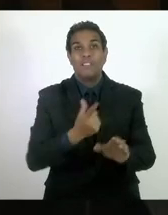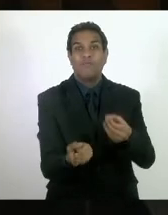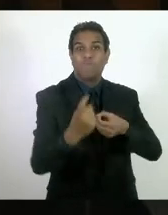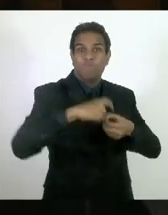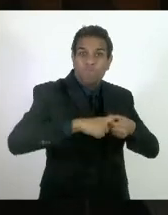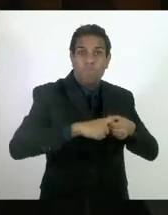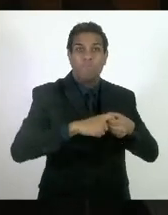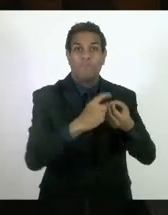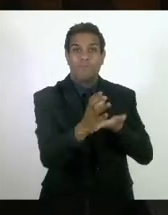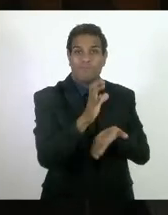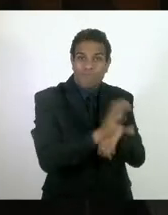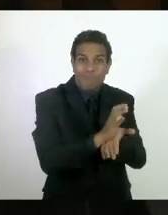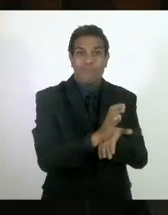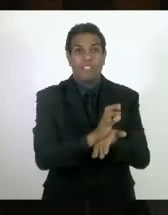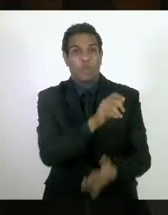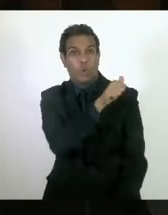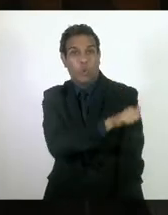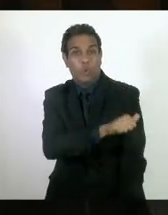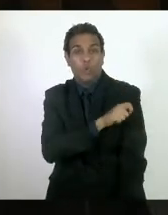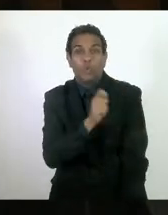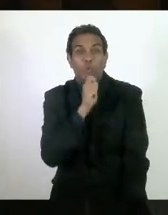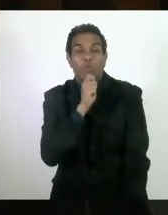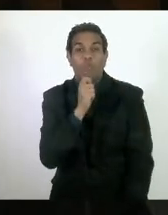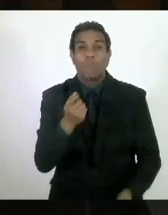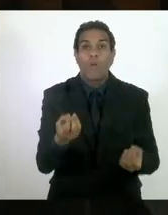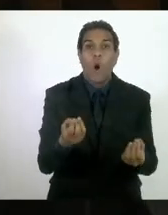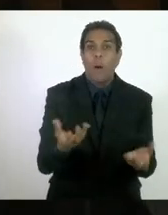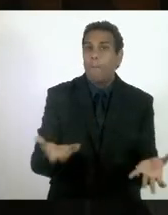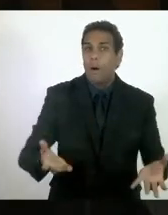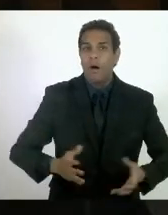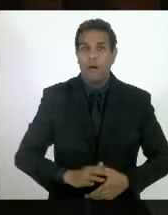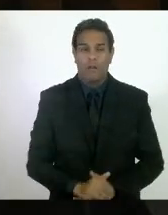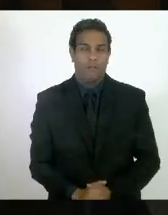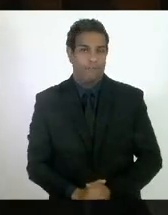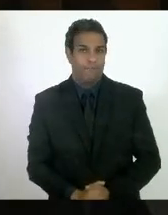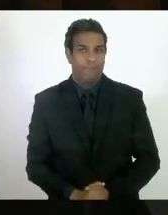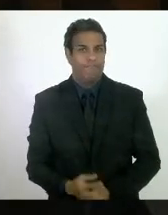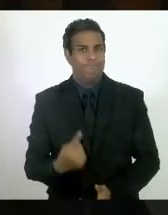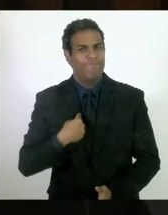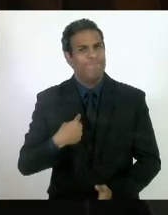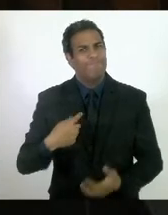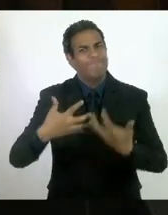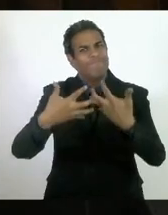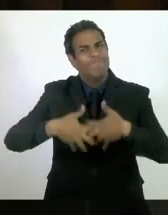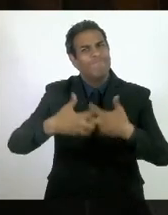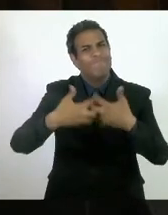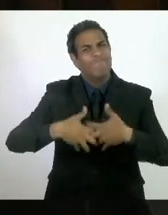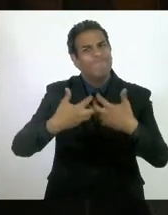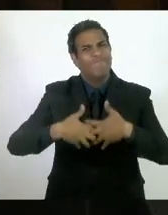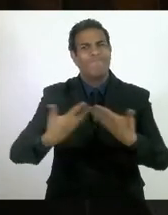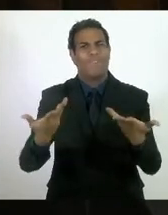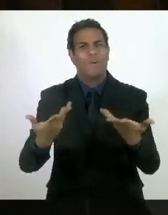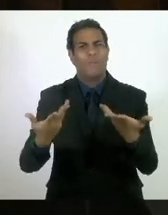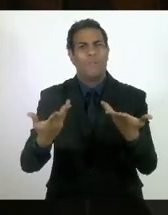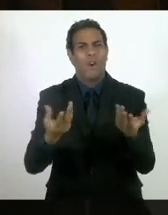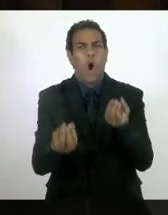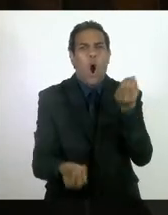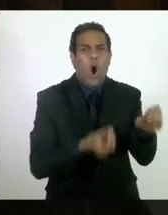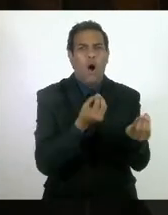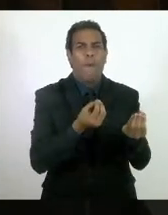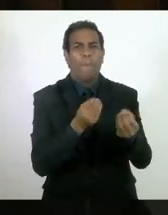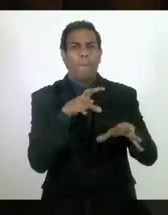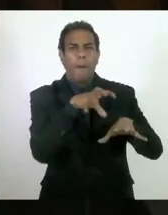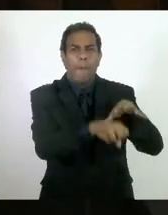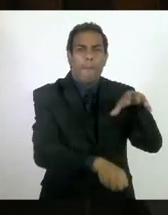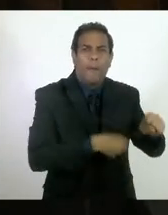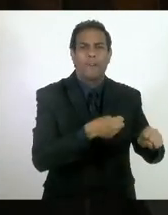para os cofres do município do Rio de Janeiro e eu fiz um requerimento de informações para saber que